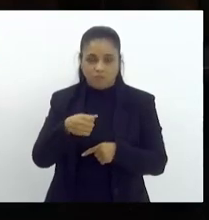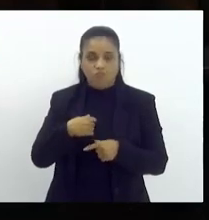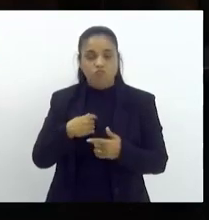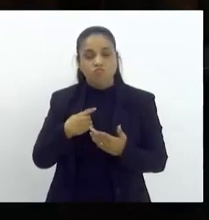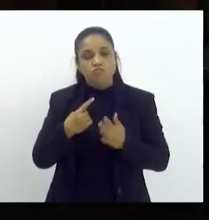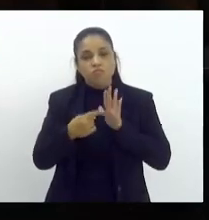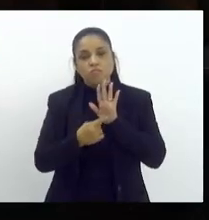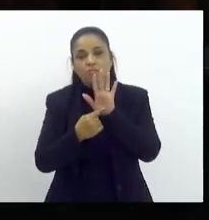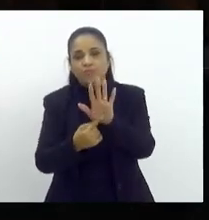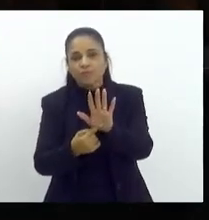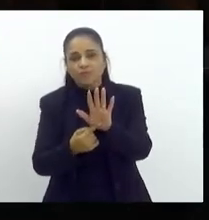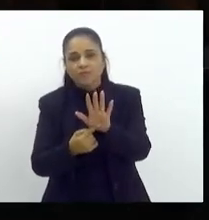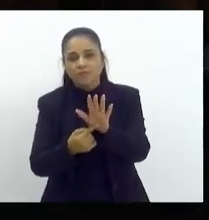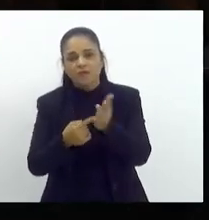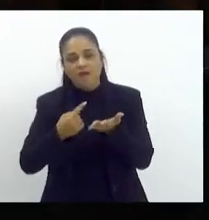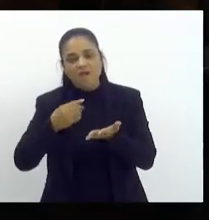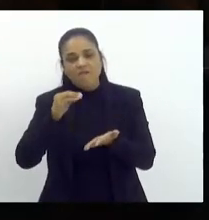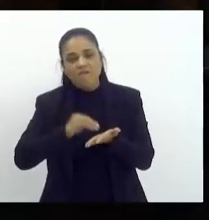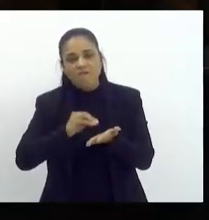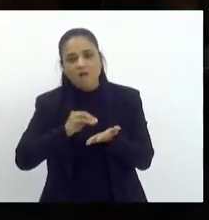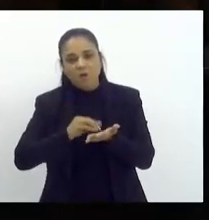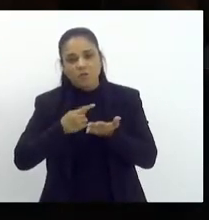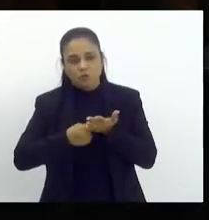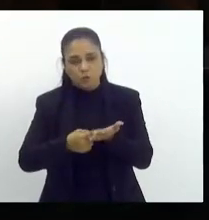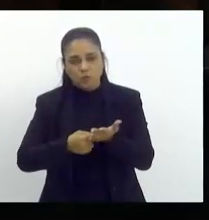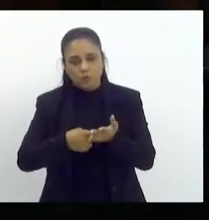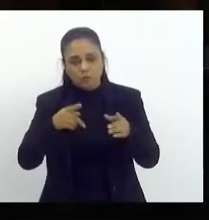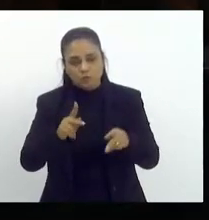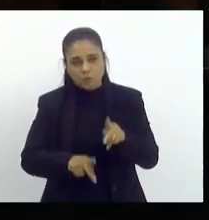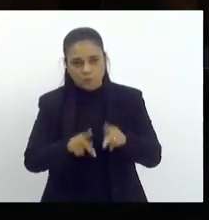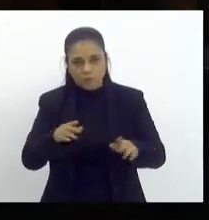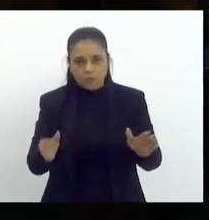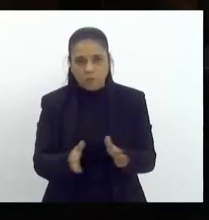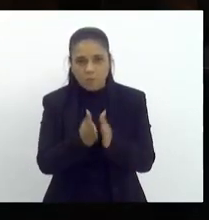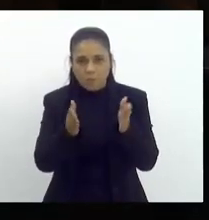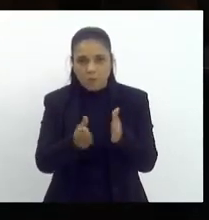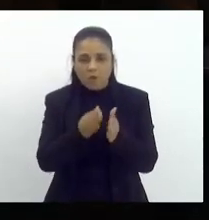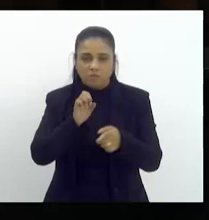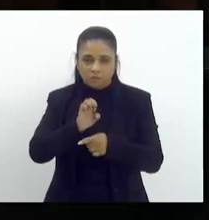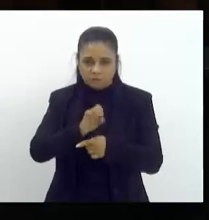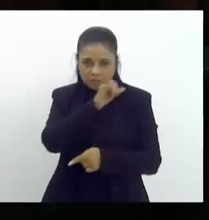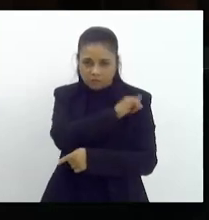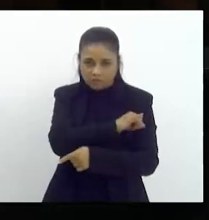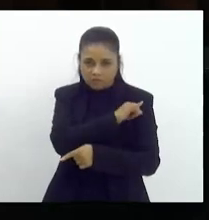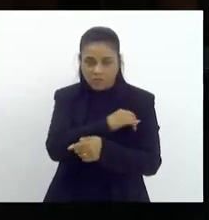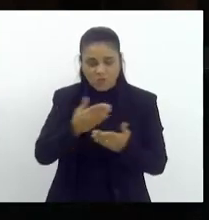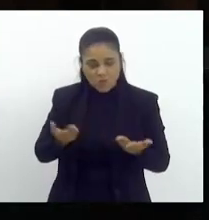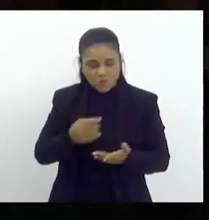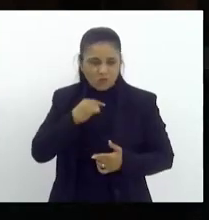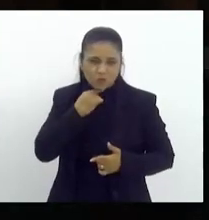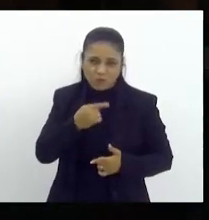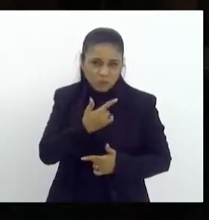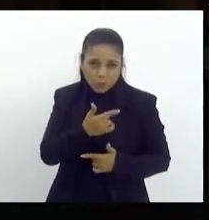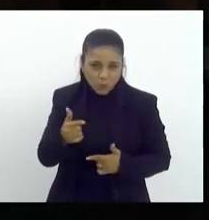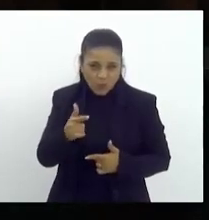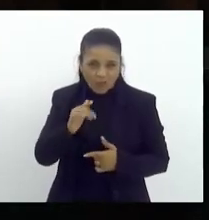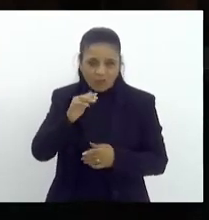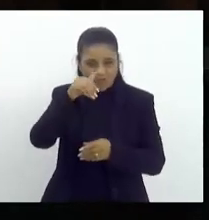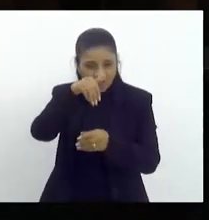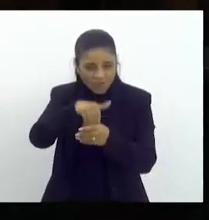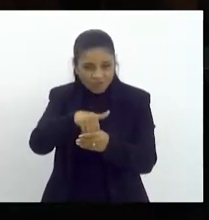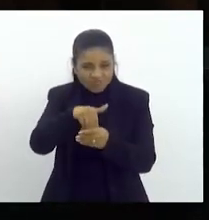pobre do Estado do Rio de Janeiro eu não tenho dúvida que o eu saio da votação de hoje extremamente